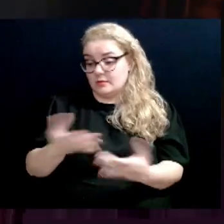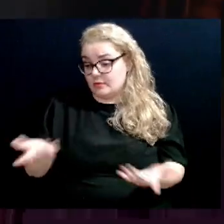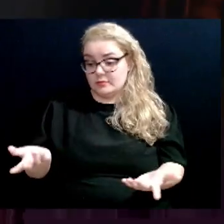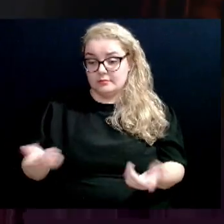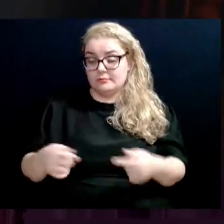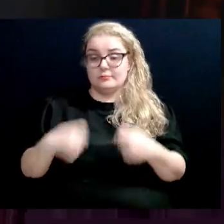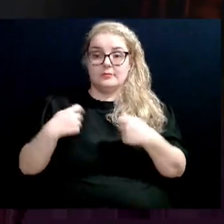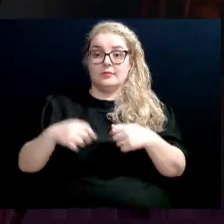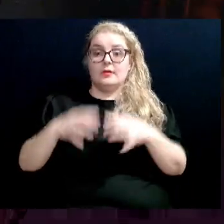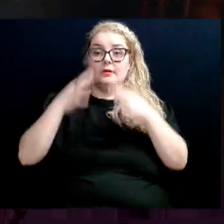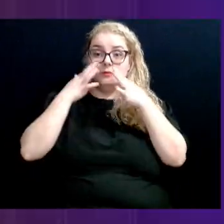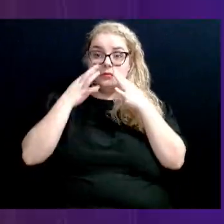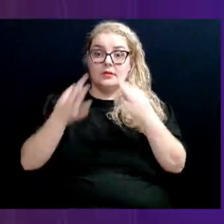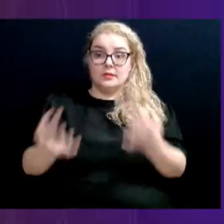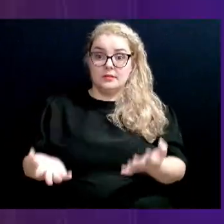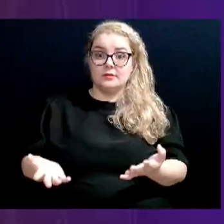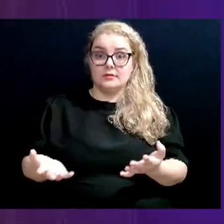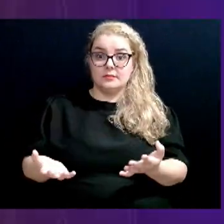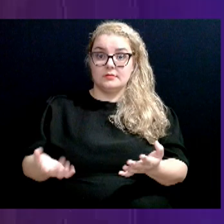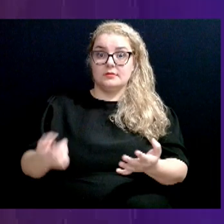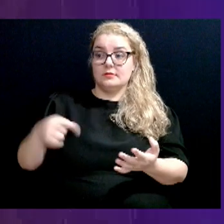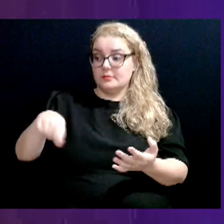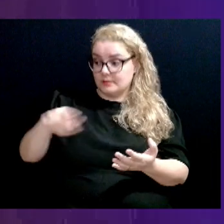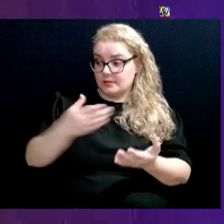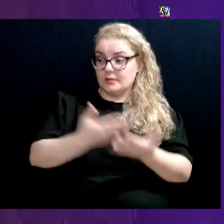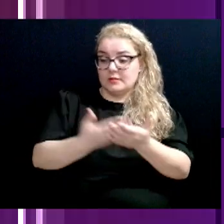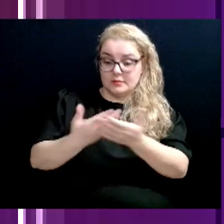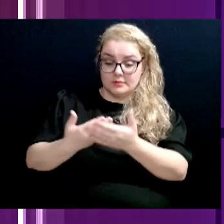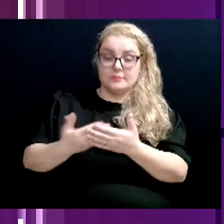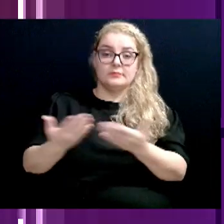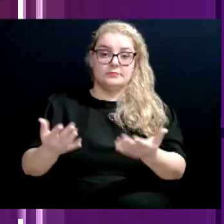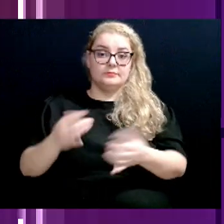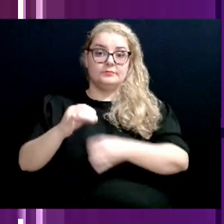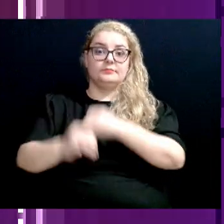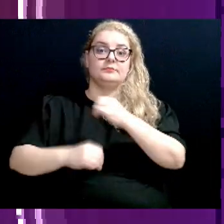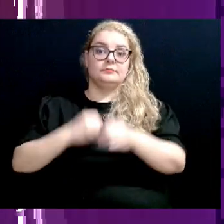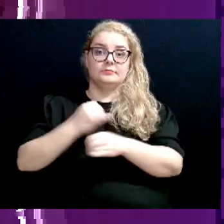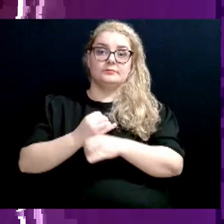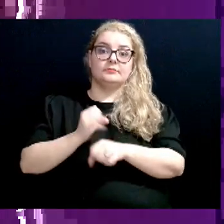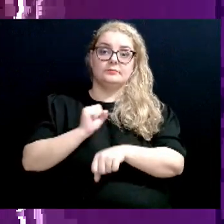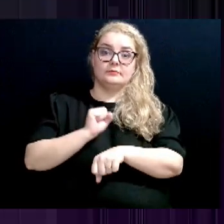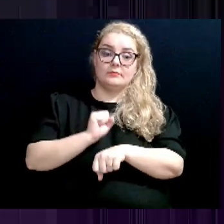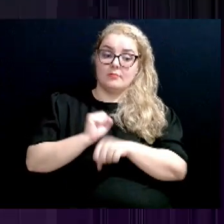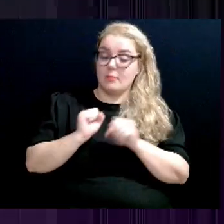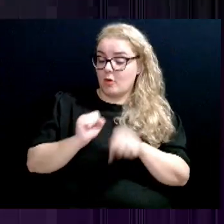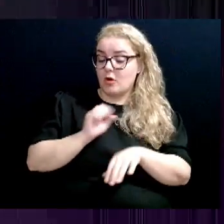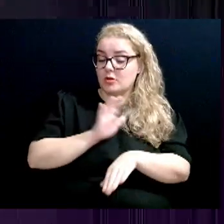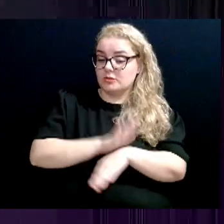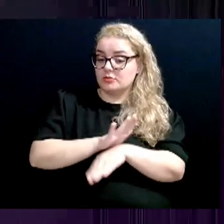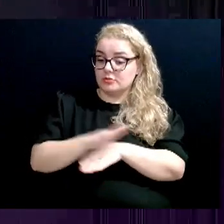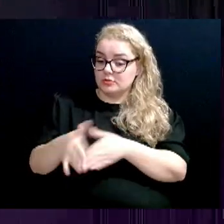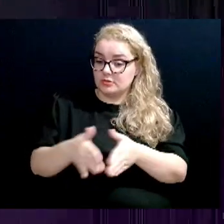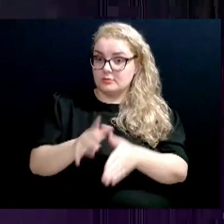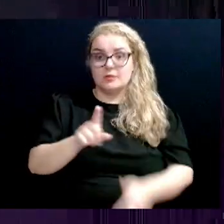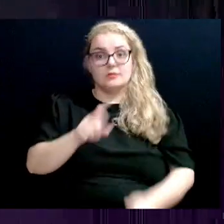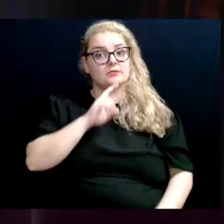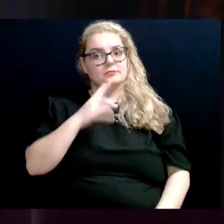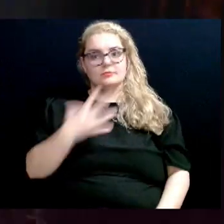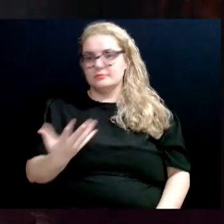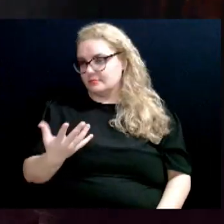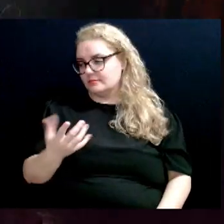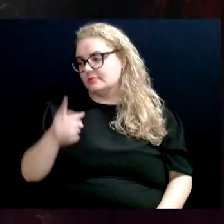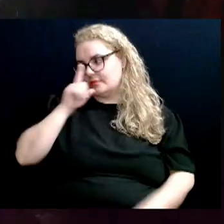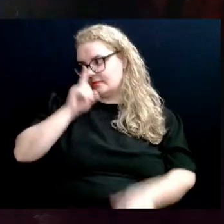que eles estudaram para isso e que a internet, ela pode dar um caminho, mas ela não dá a solução, gente. Tem que tomar cuidado, né, doutora? Sim, e é